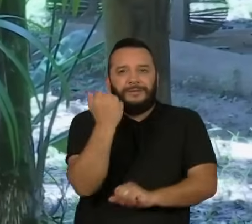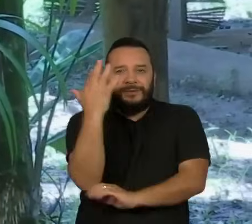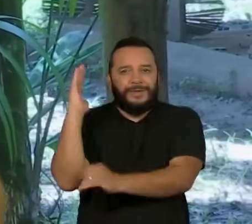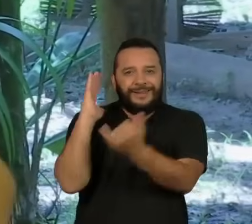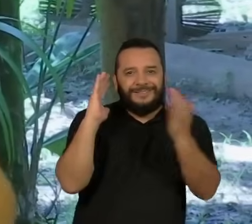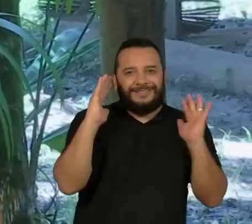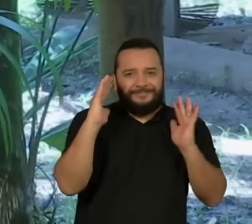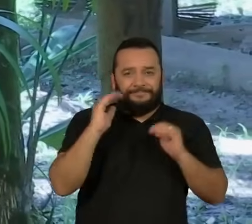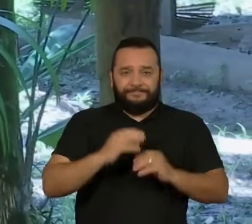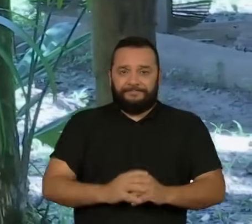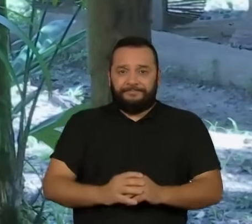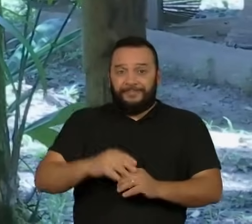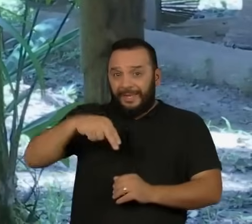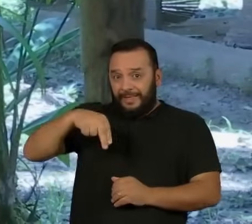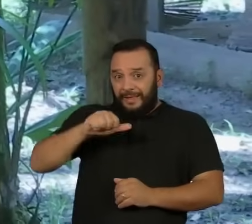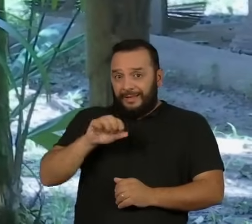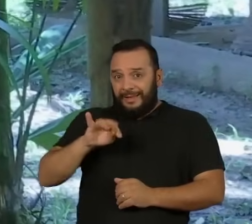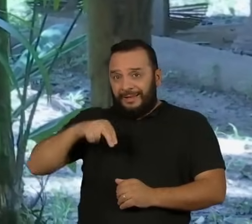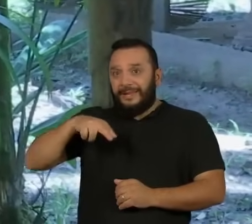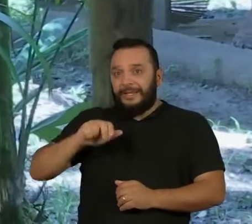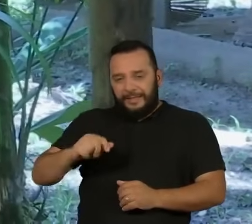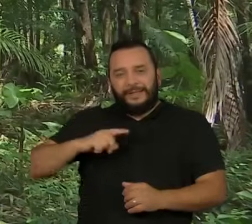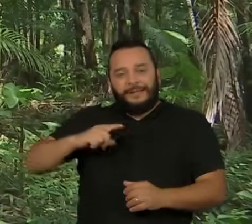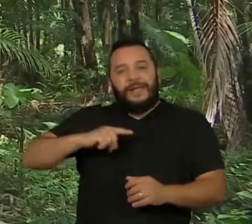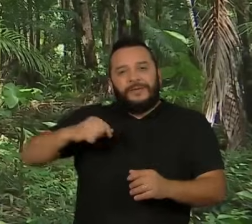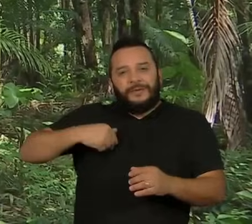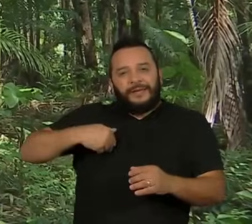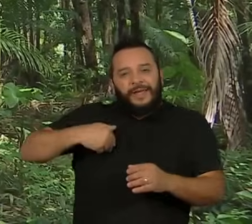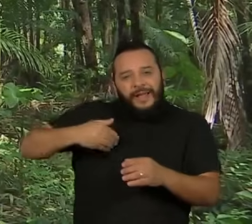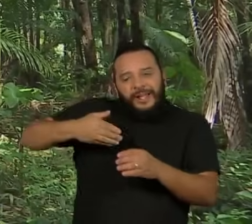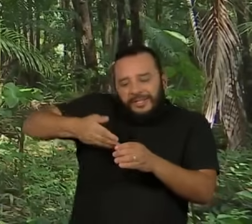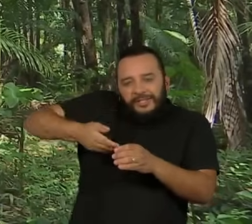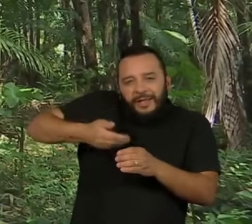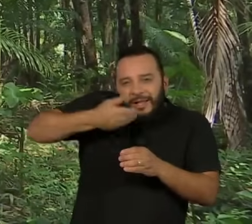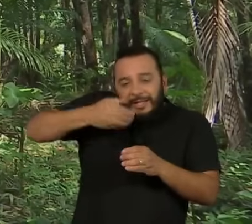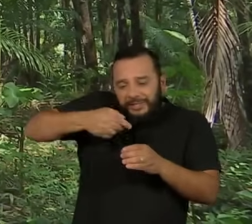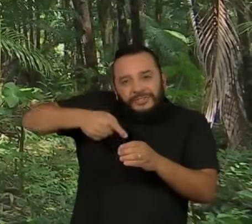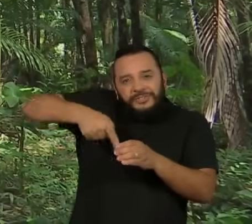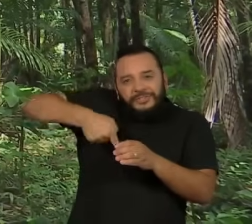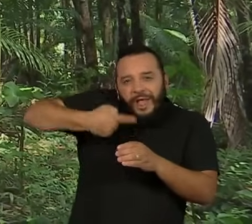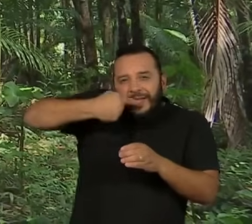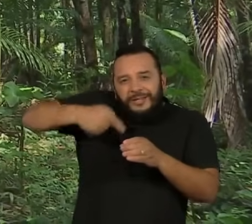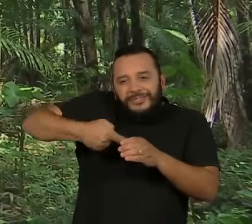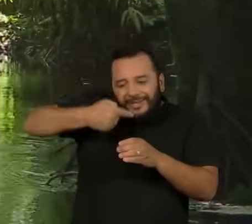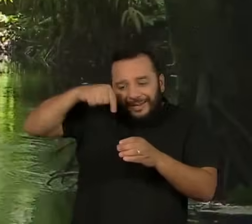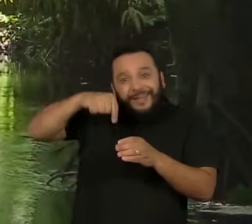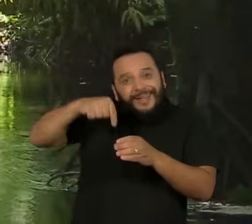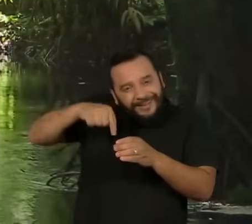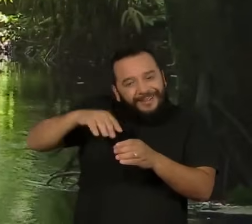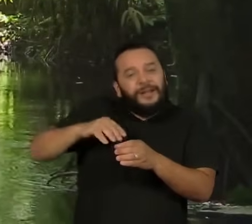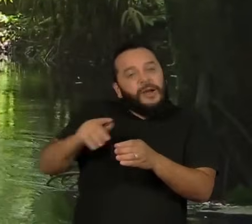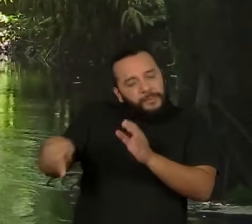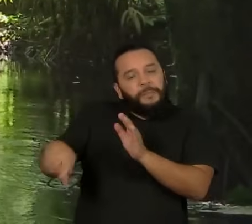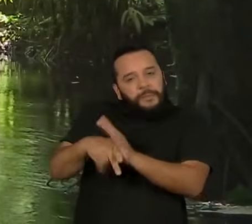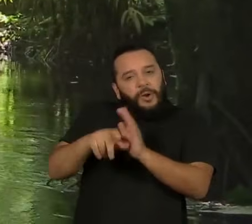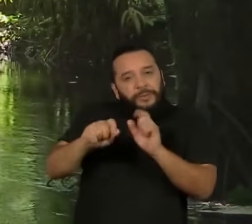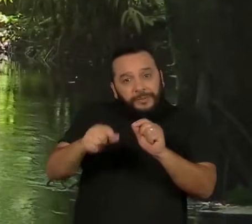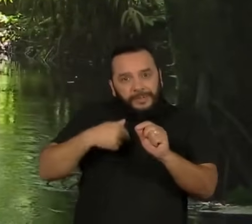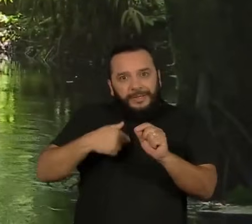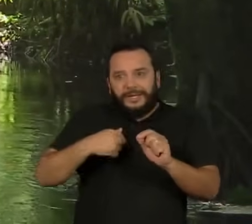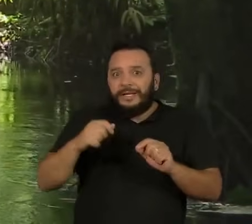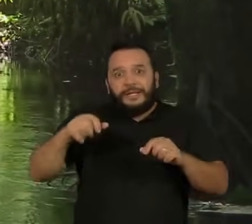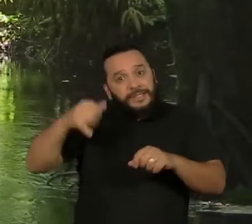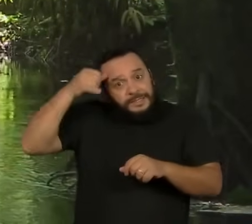Dona Natalina produz geleias a partir do açaí colhido no sítio que se confunde com a floresta, local em que vive